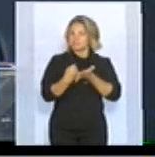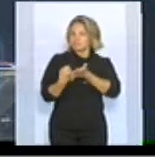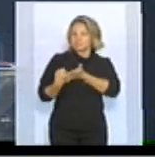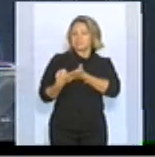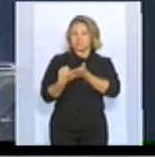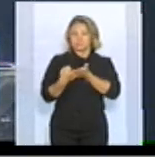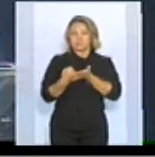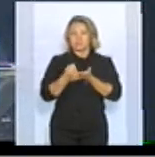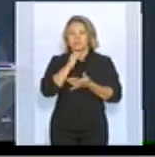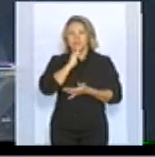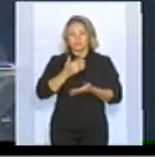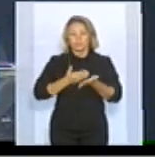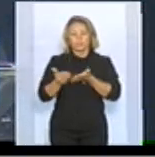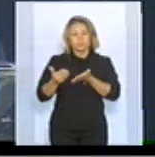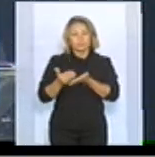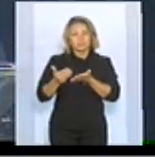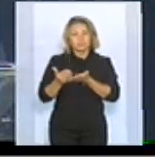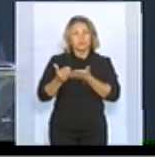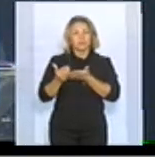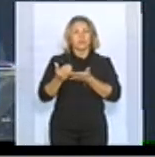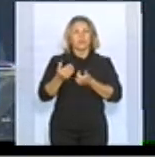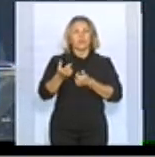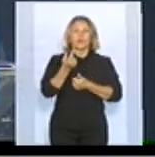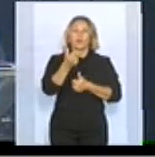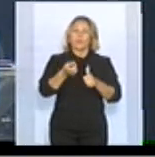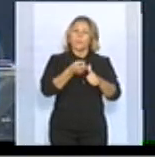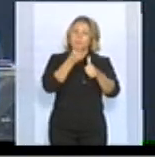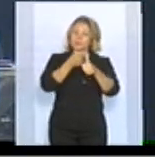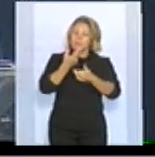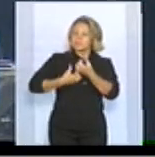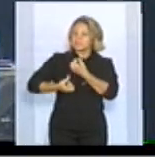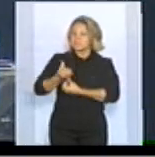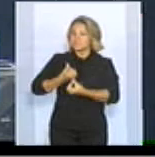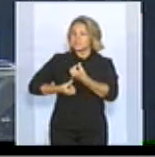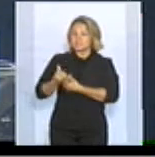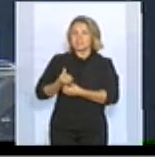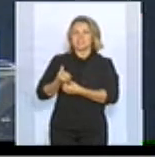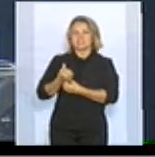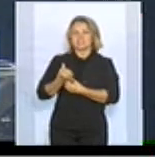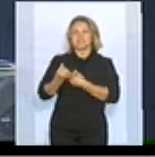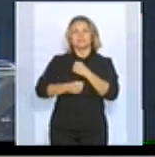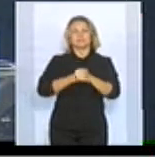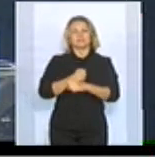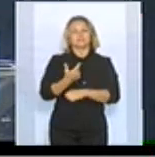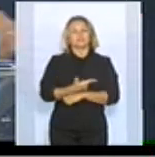Eles passaram, no primeiro semestre de 2012, de 378 para